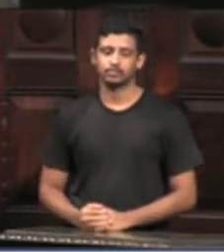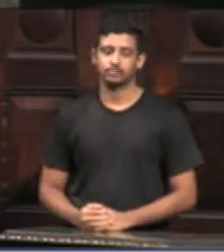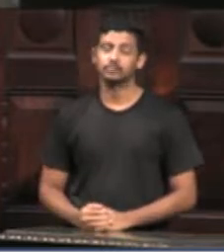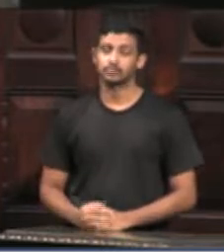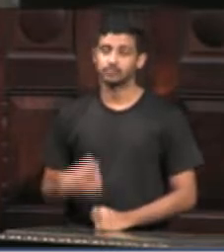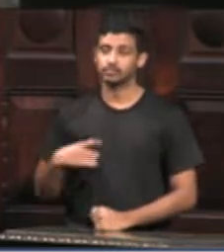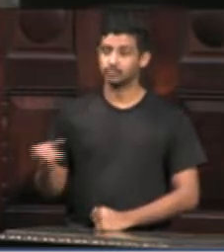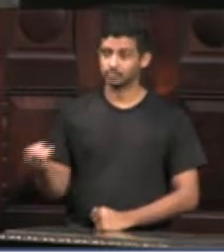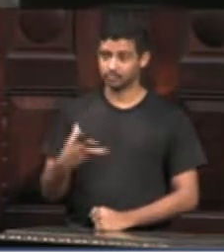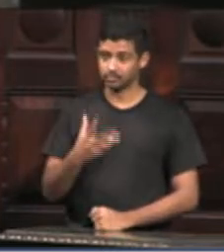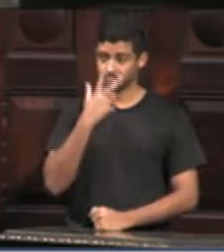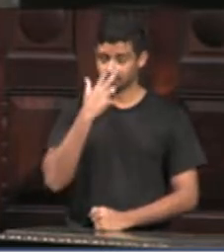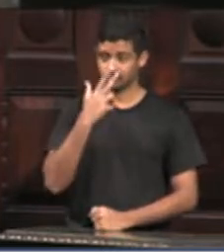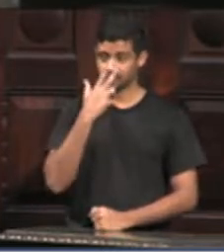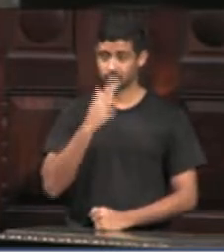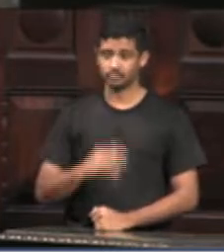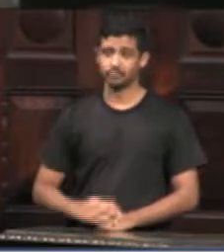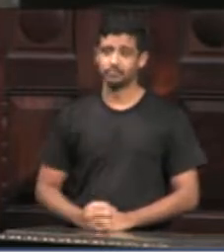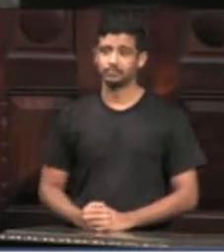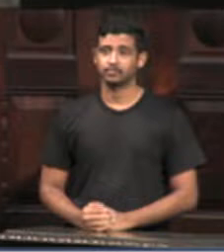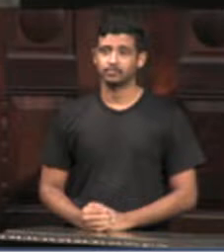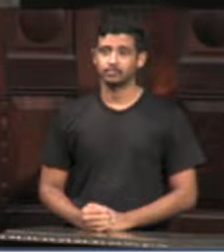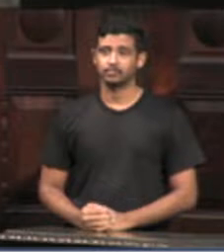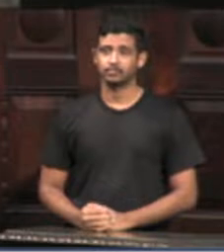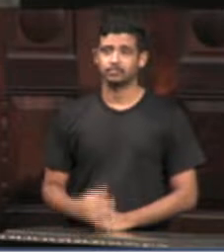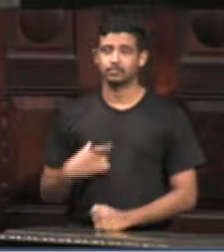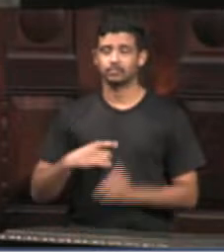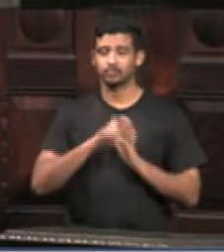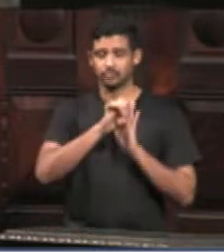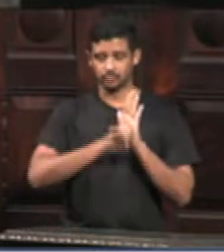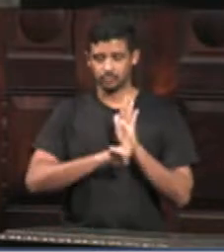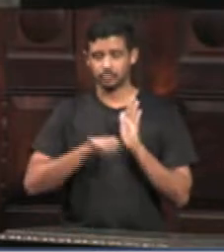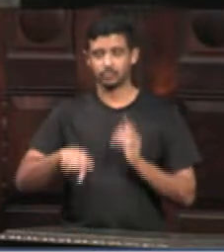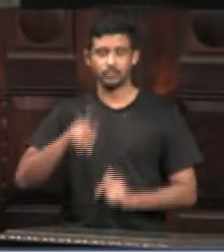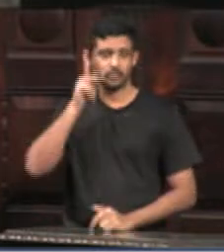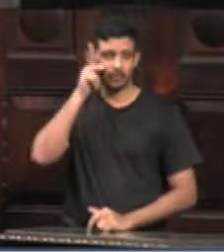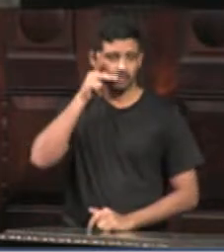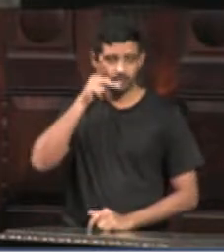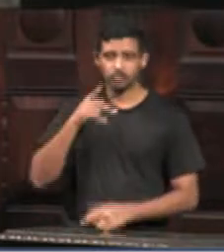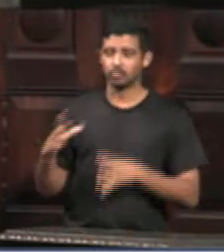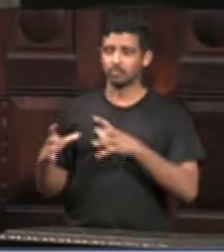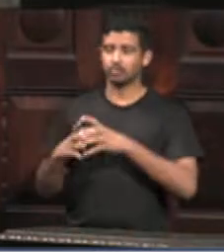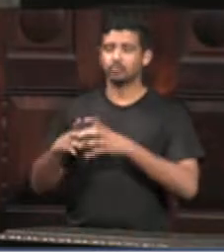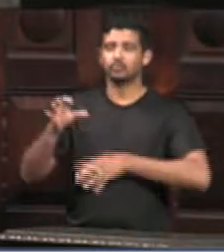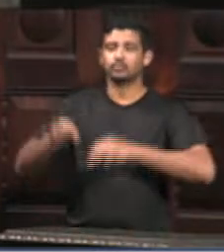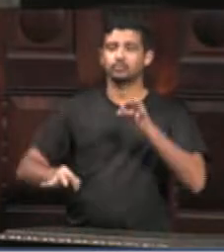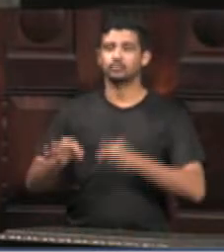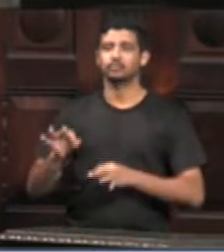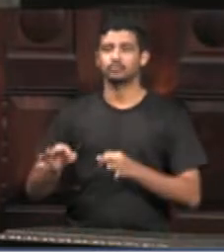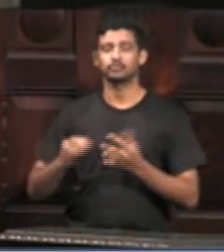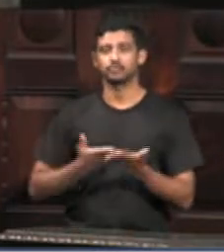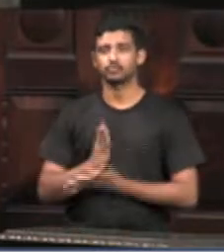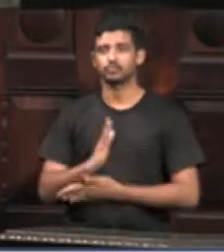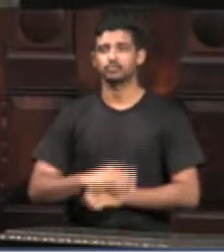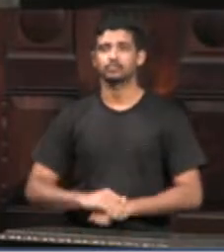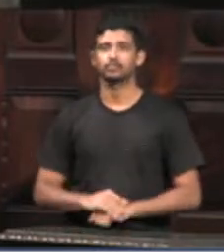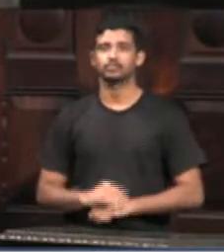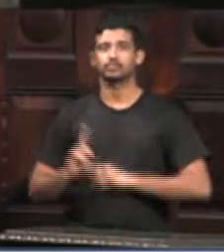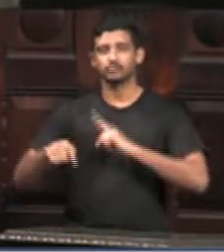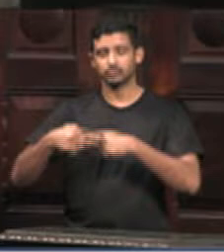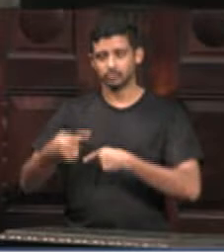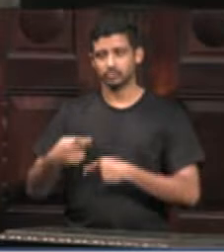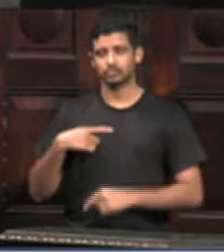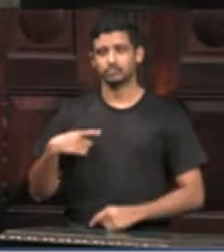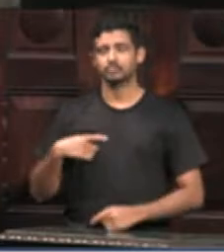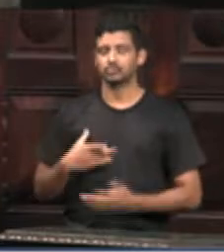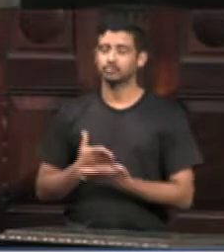Novos pareceres às emendas de plenário da Comissão de Constituição e Justiça, favorável. De assunto da criança, do adolescente e do